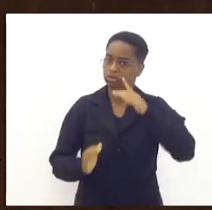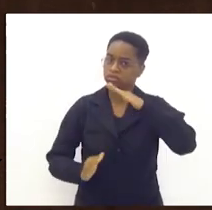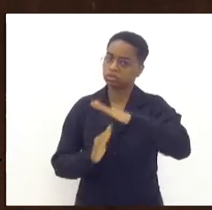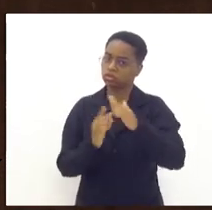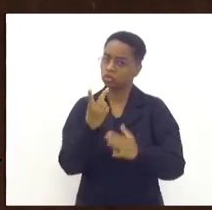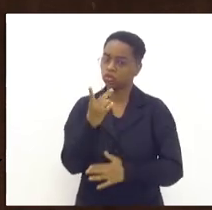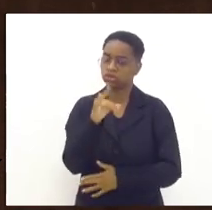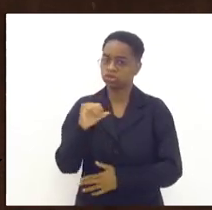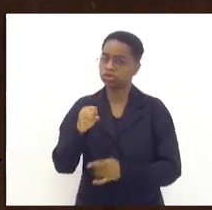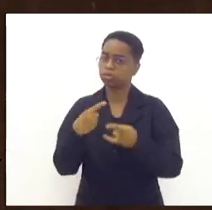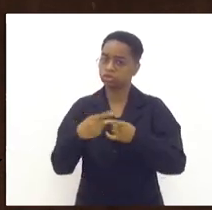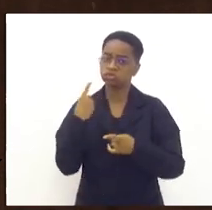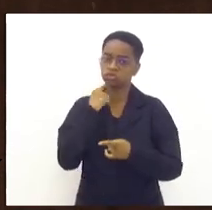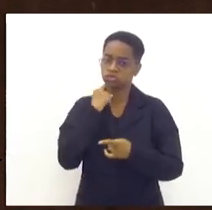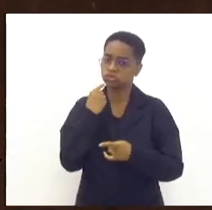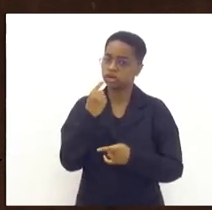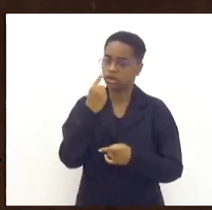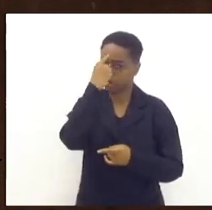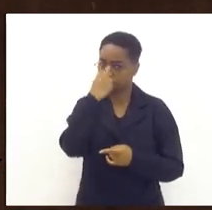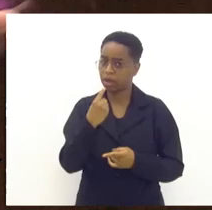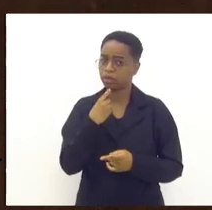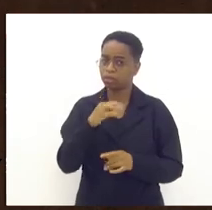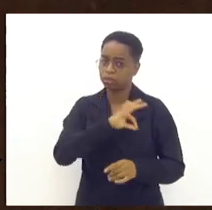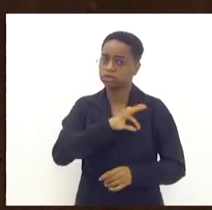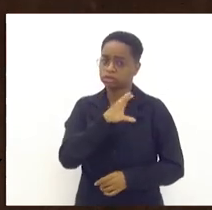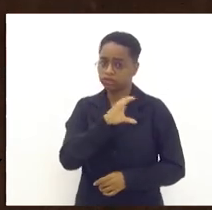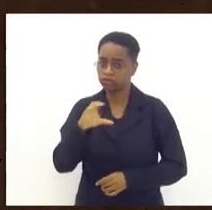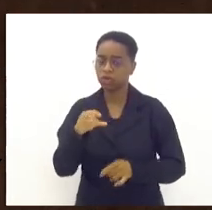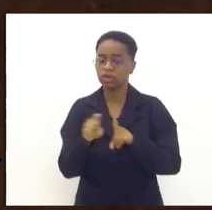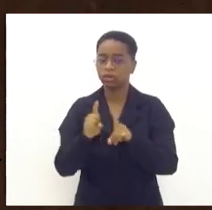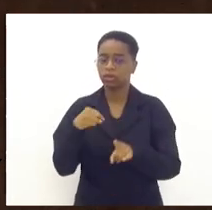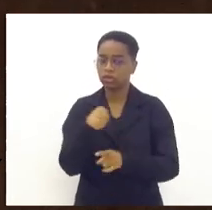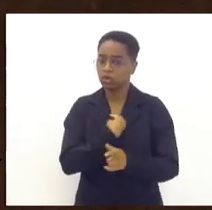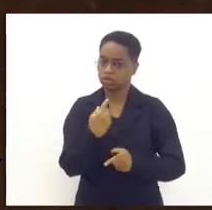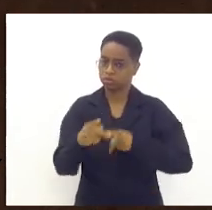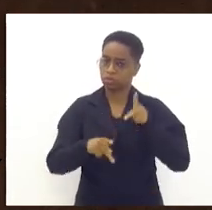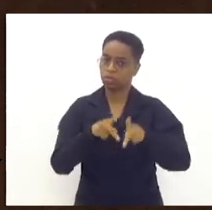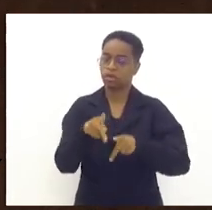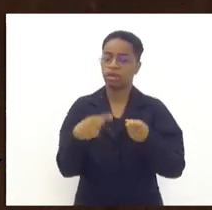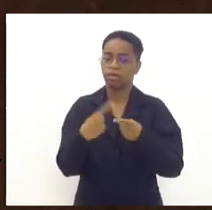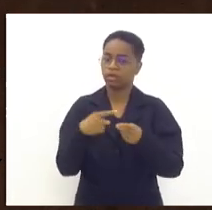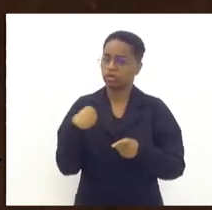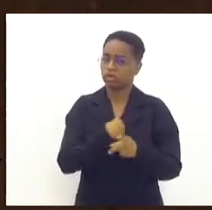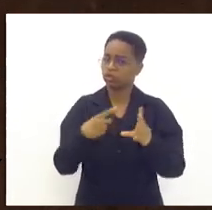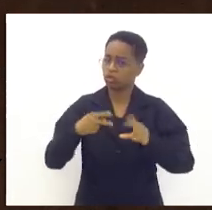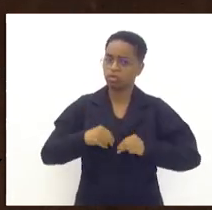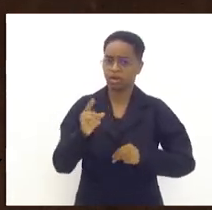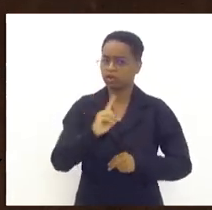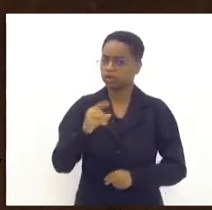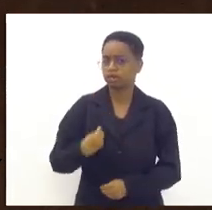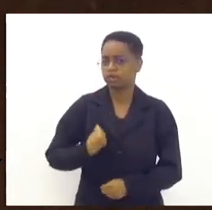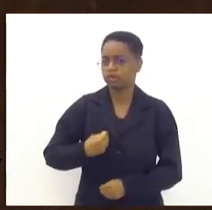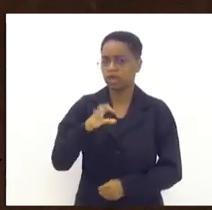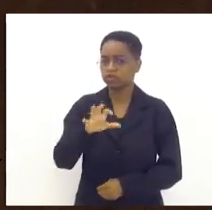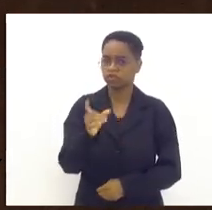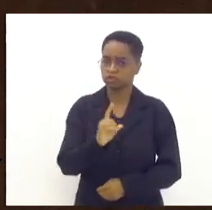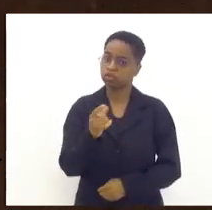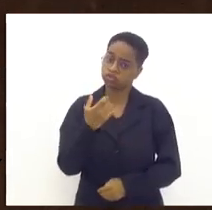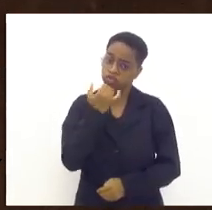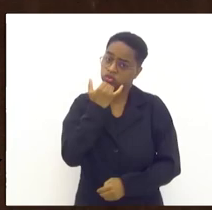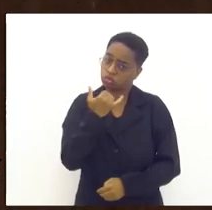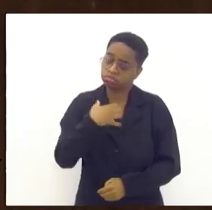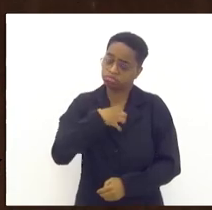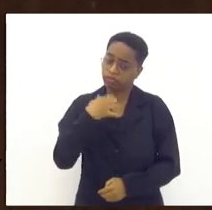está maculando a imagem da Polícia Civil. E a todos nós, que somos população, que nós não merecemos passar por isso. É vergonhoso. Desculpe